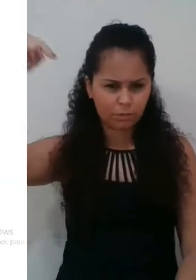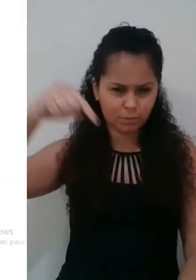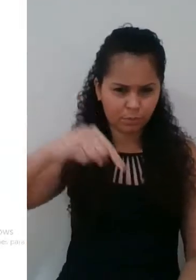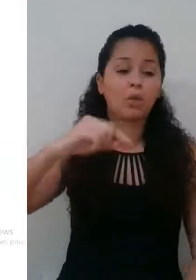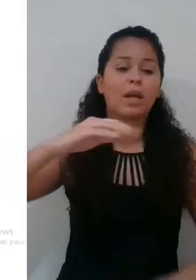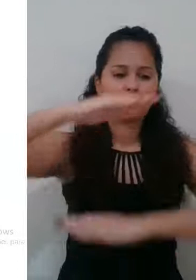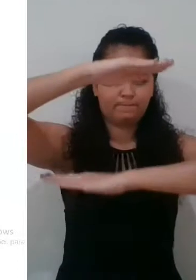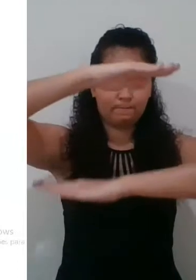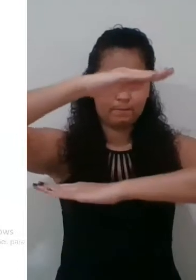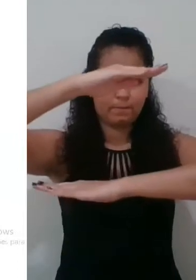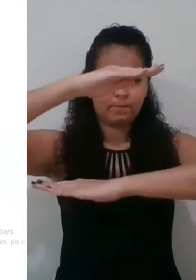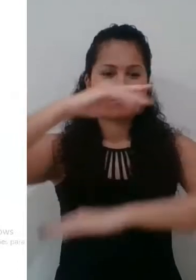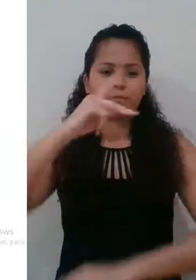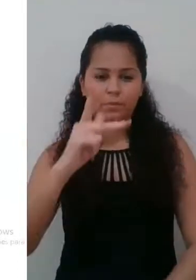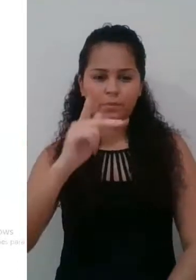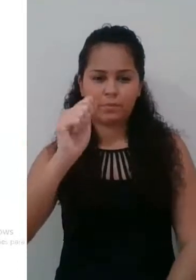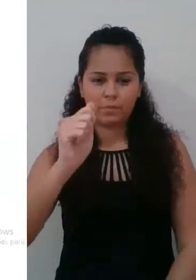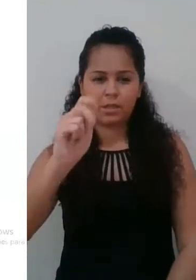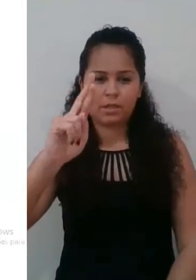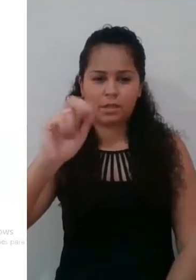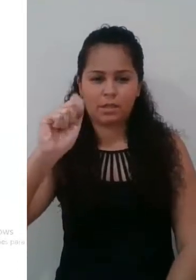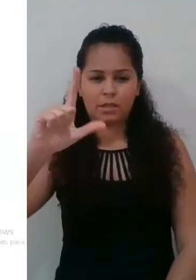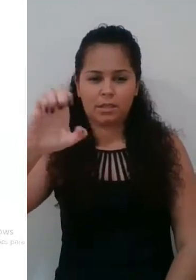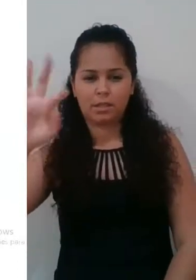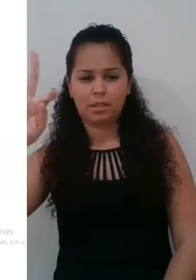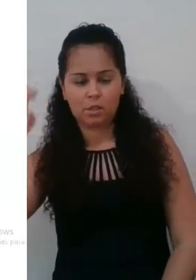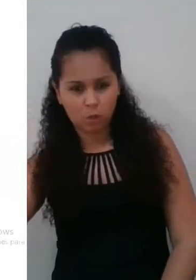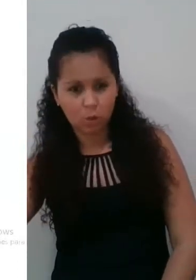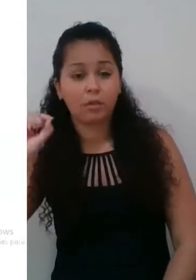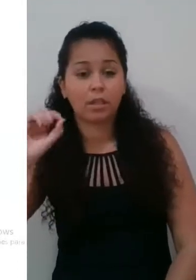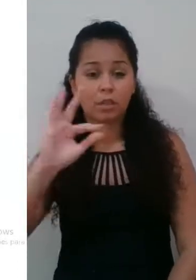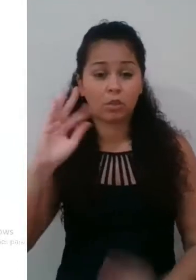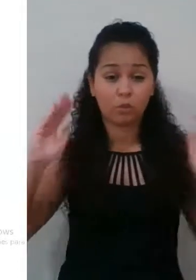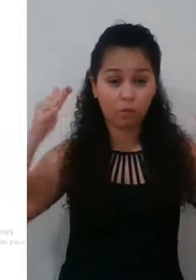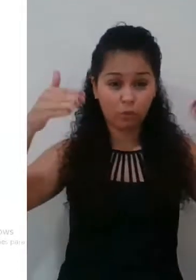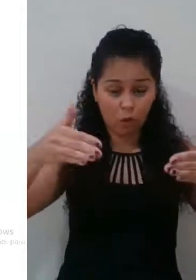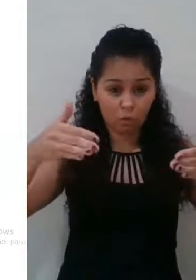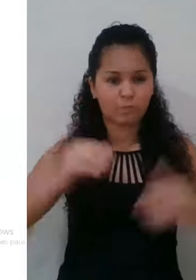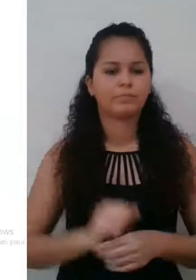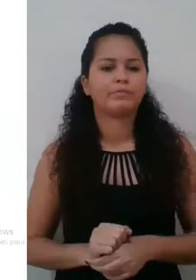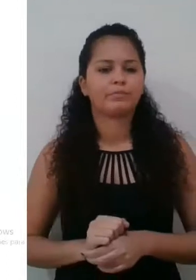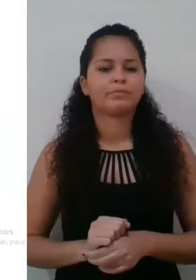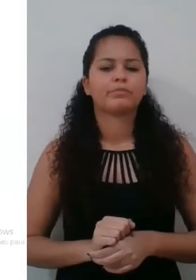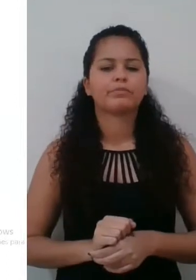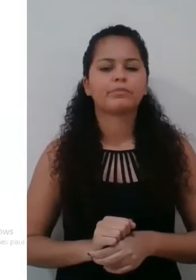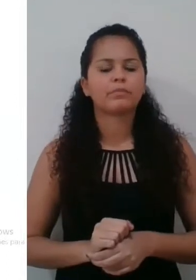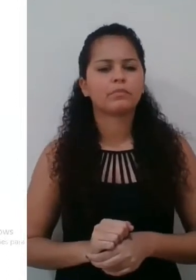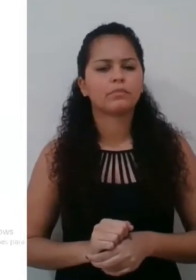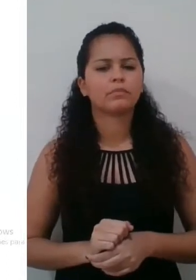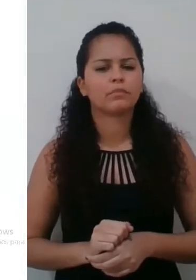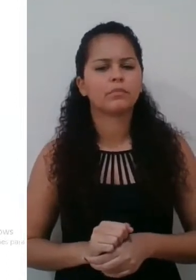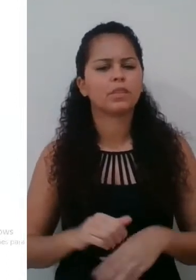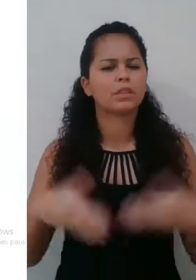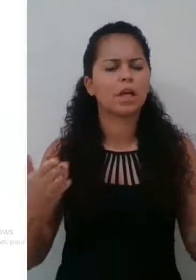reflete passando pelo foco. Todo raio que incide no foco reflete paralelamente, ok? Então aqui,